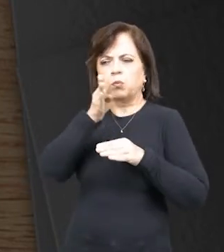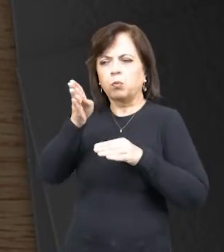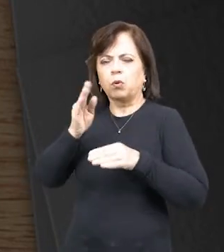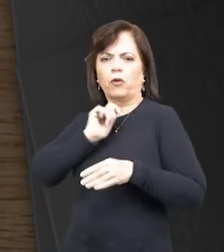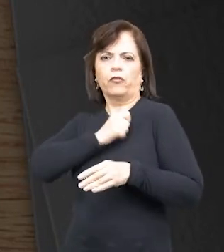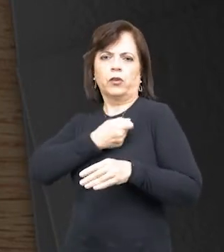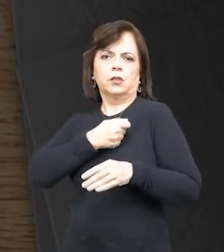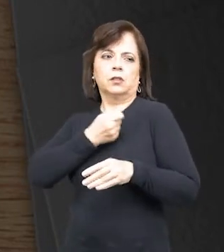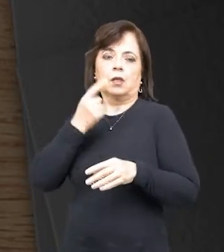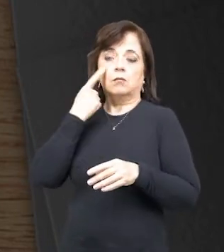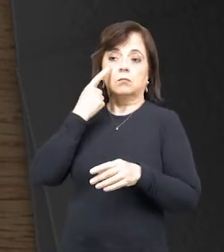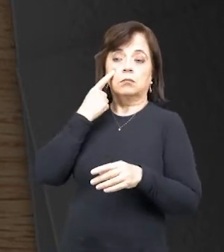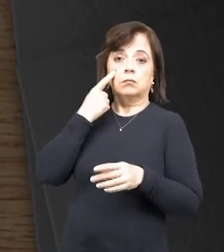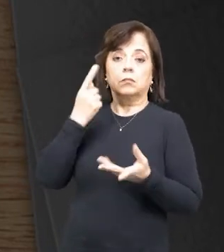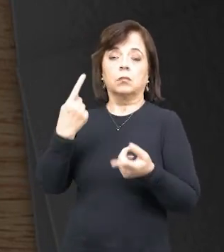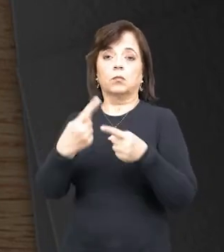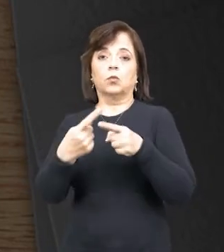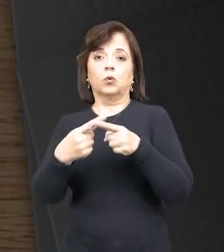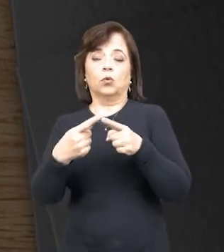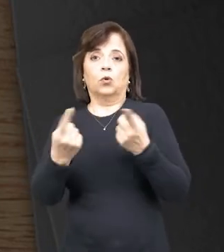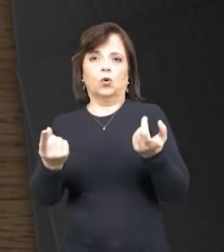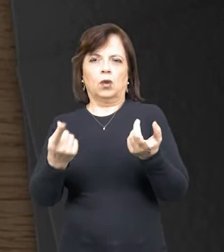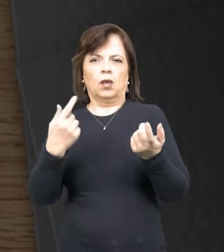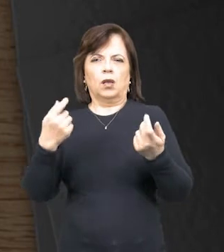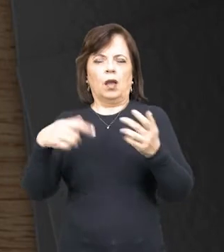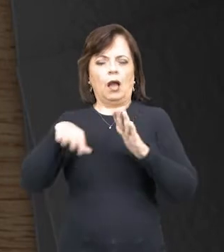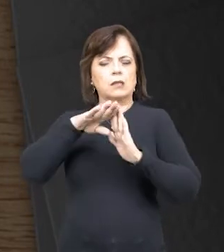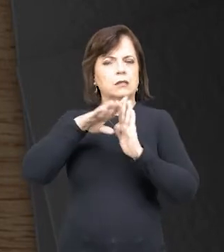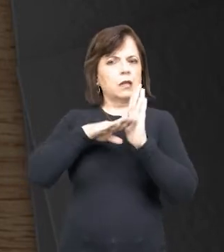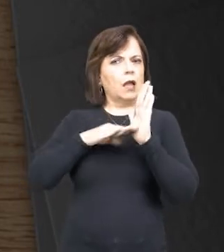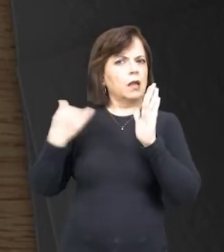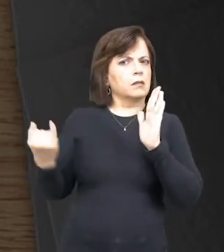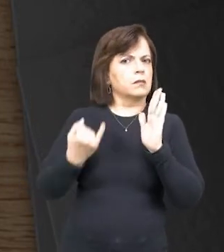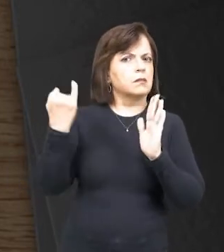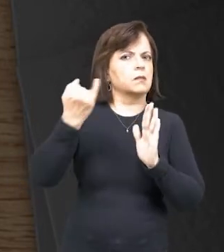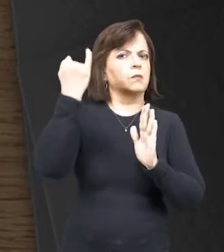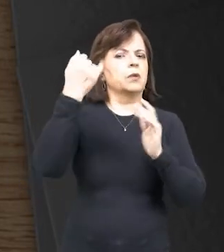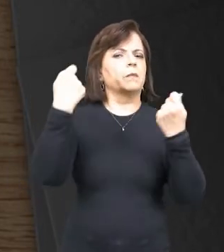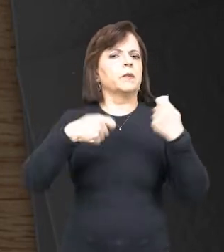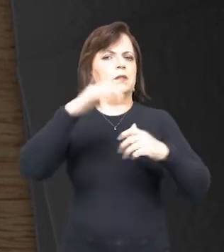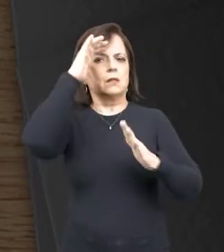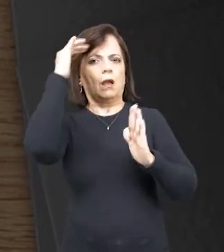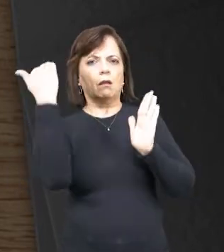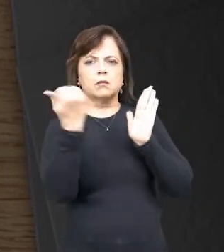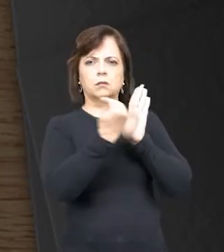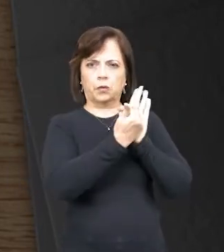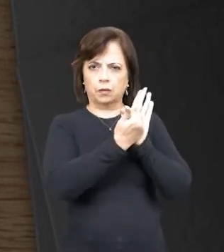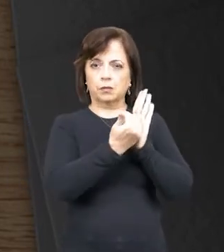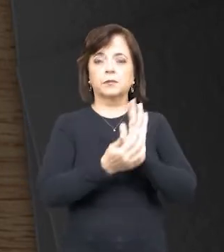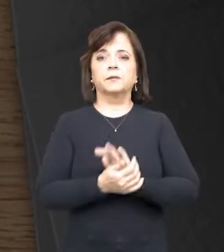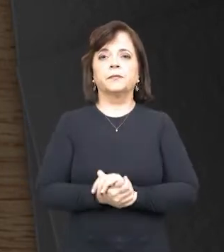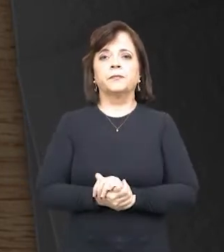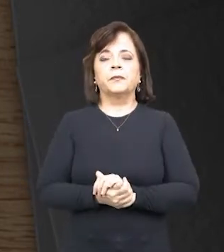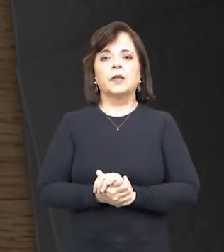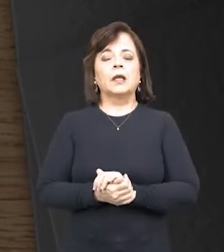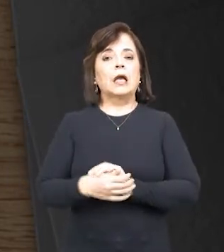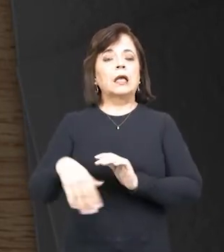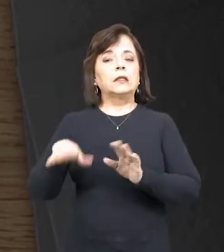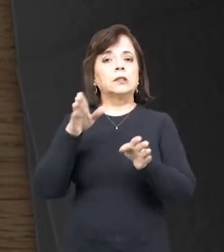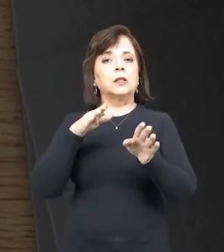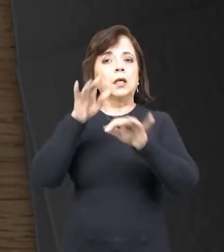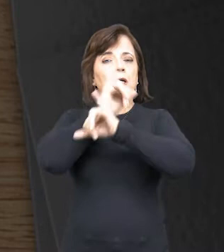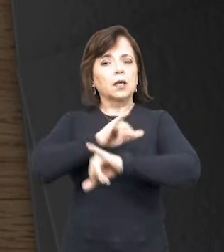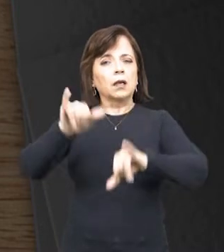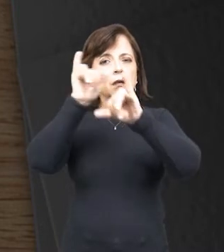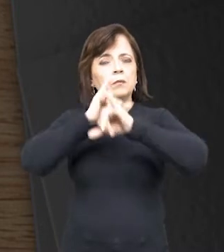ocorressem aglomerações, para que as regras de ouro de prevenção à pandemia fossem respeitadas, a promoção de